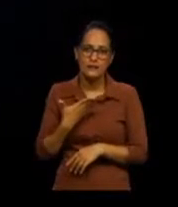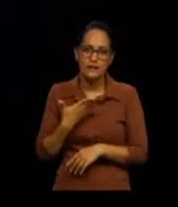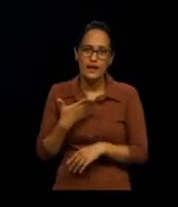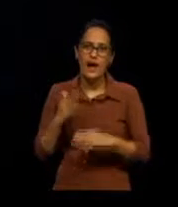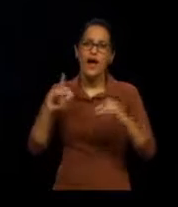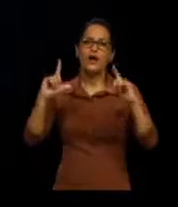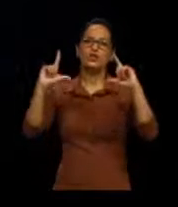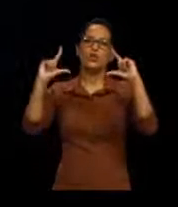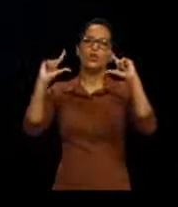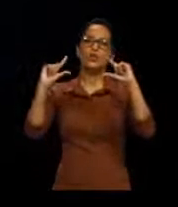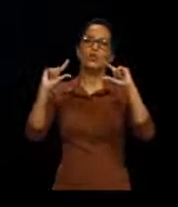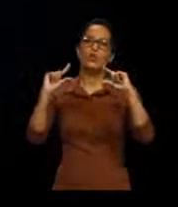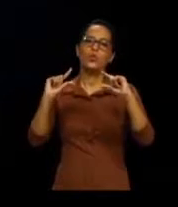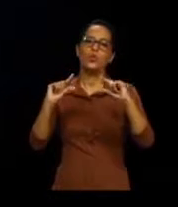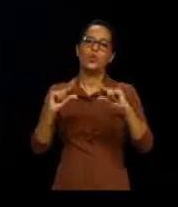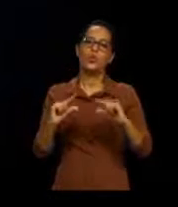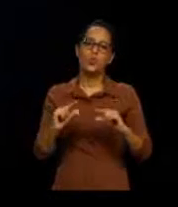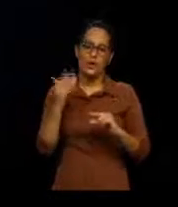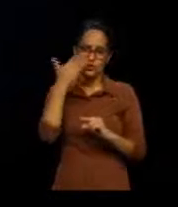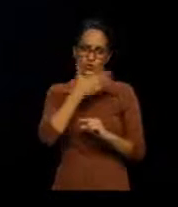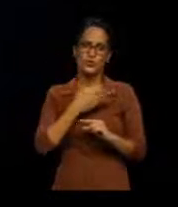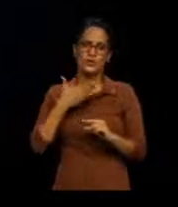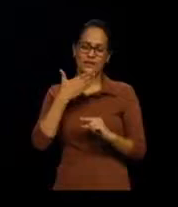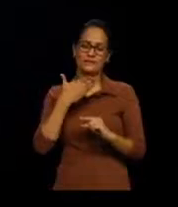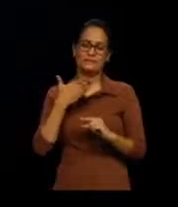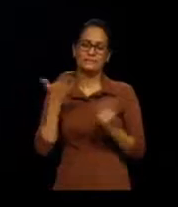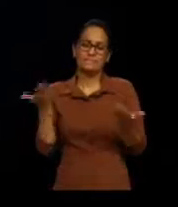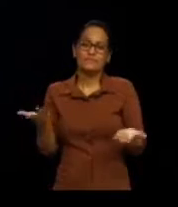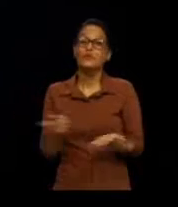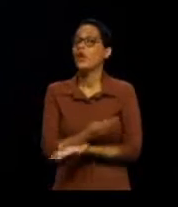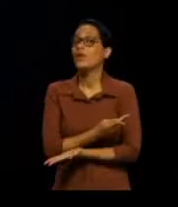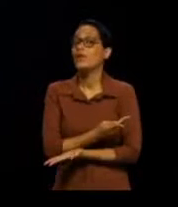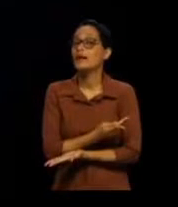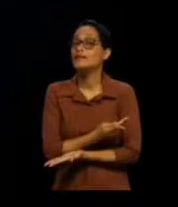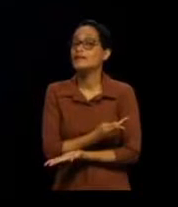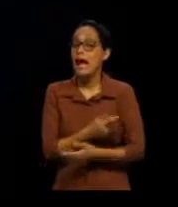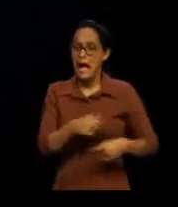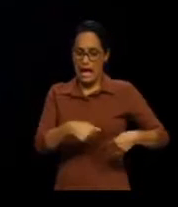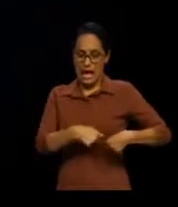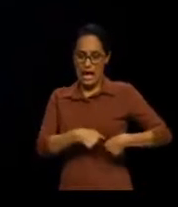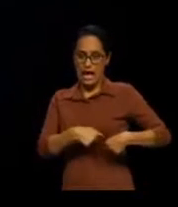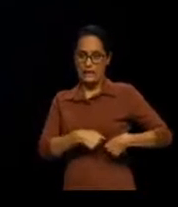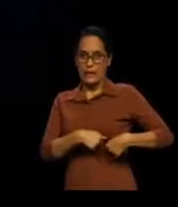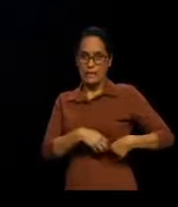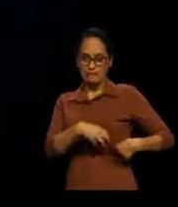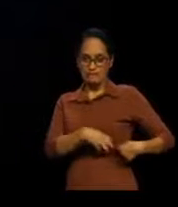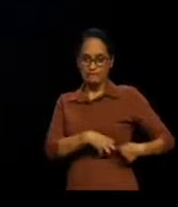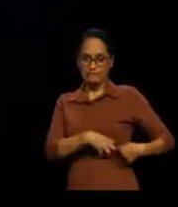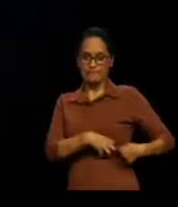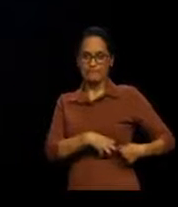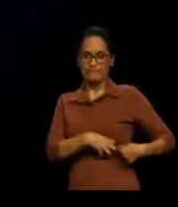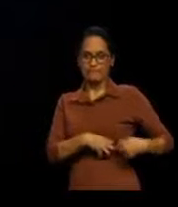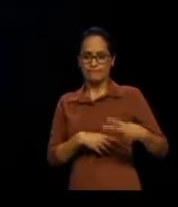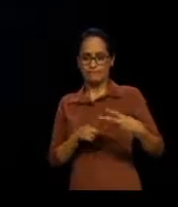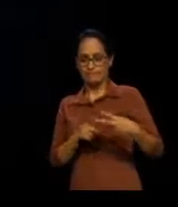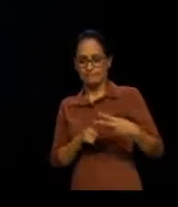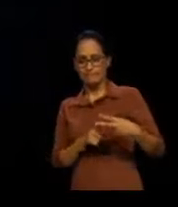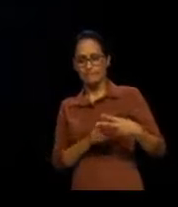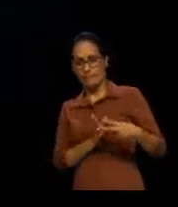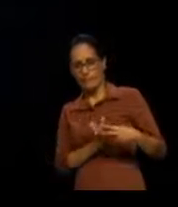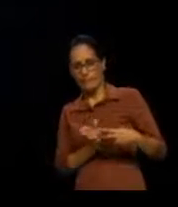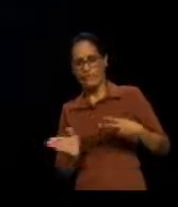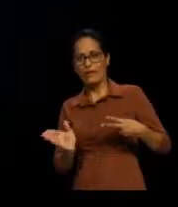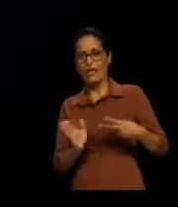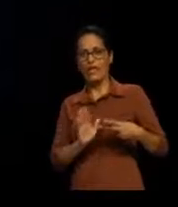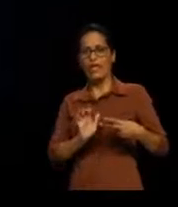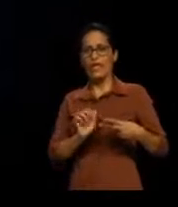de glicose caiu, o que acontece? O pâncreas, a outra parte endócrina do